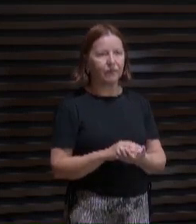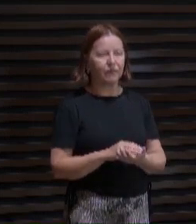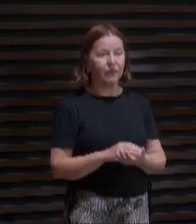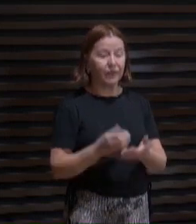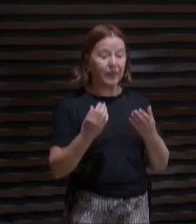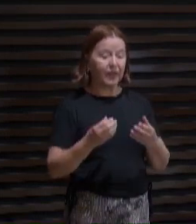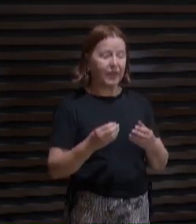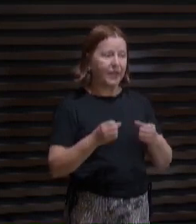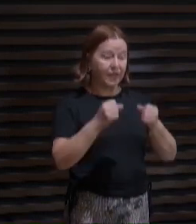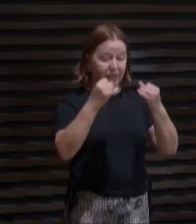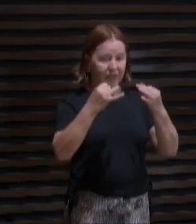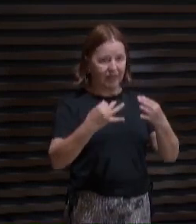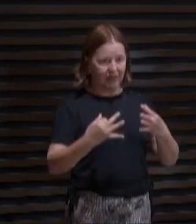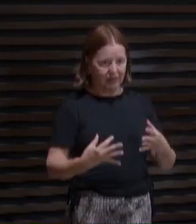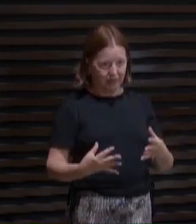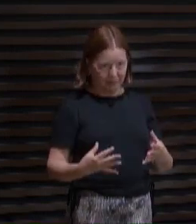explicar essa questão.